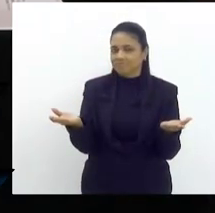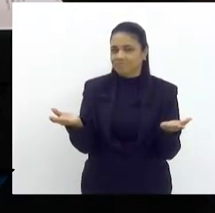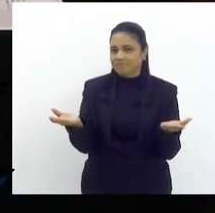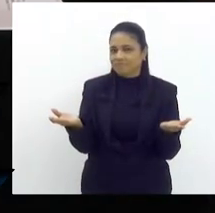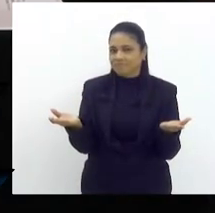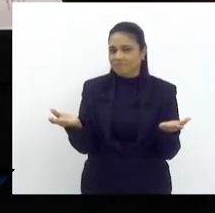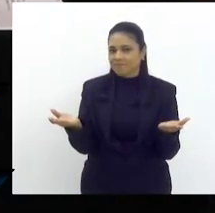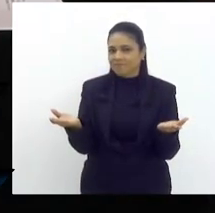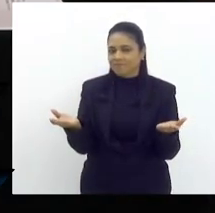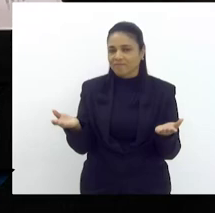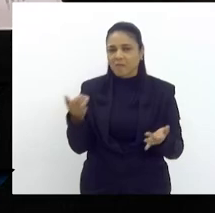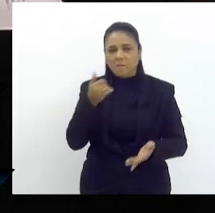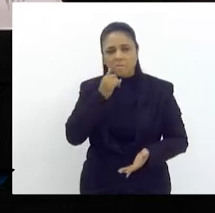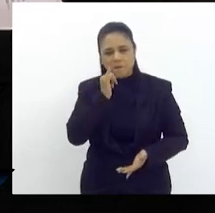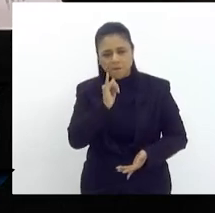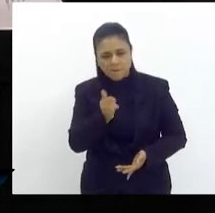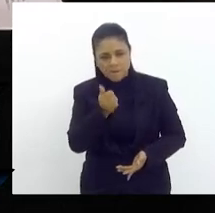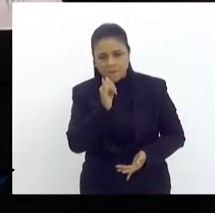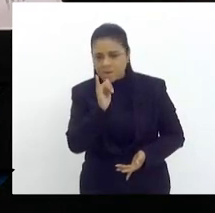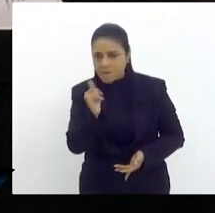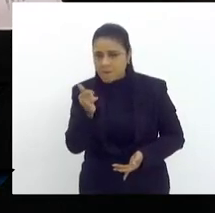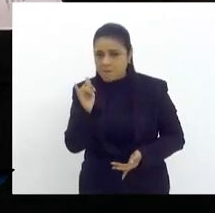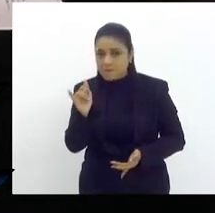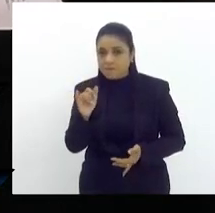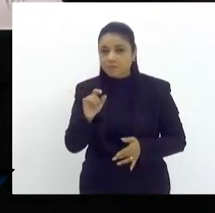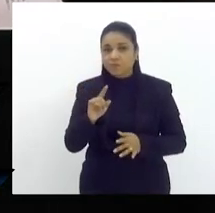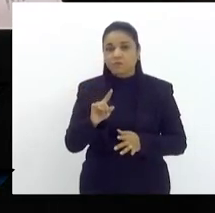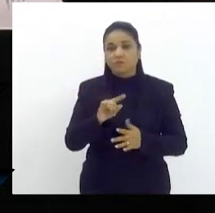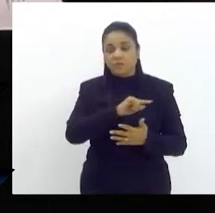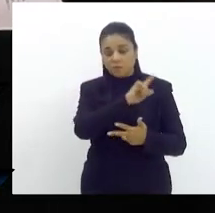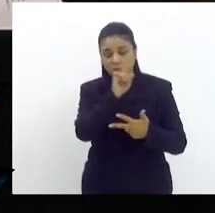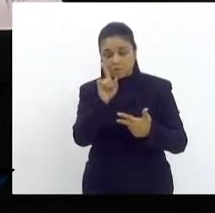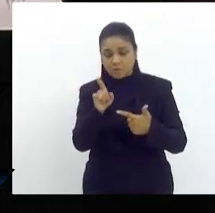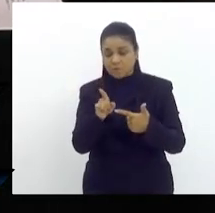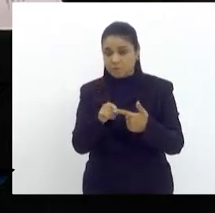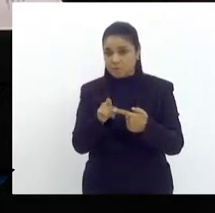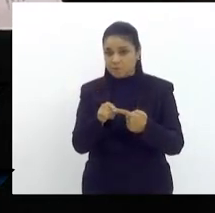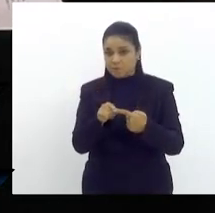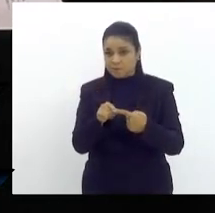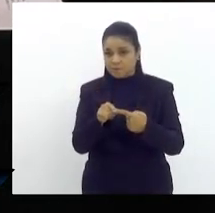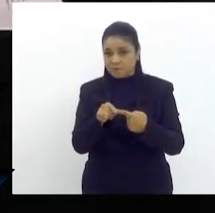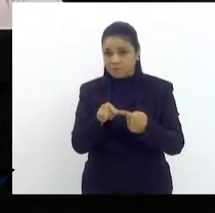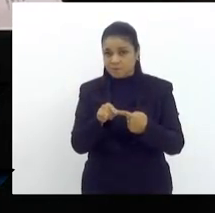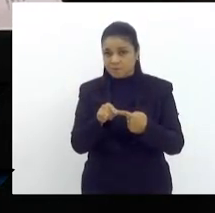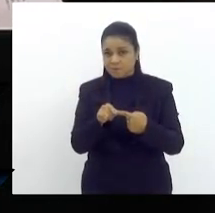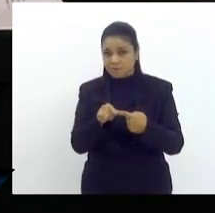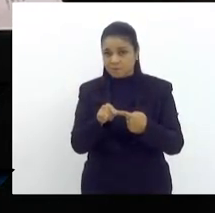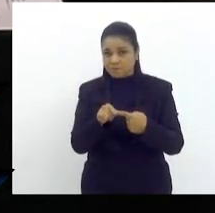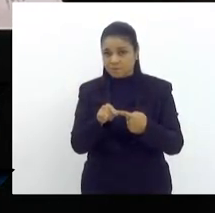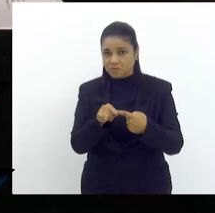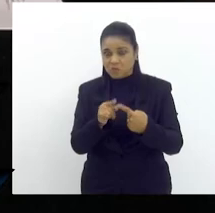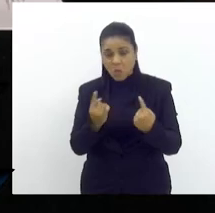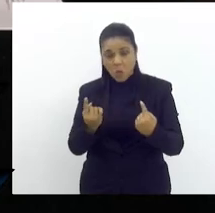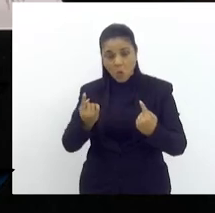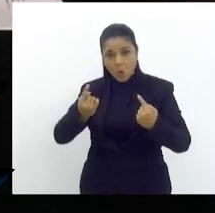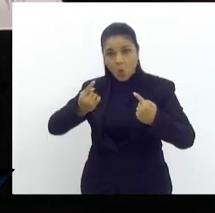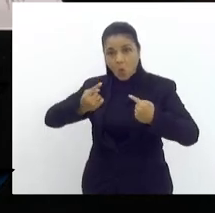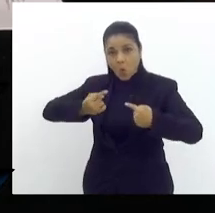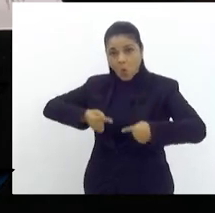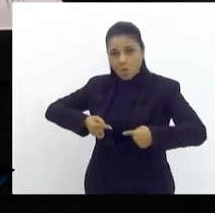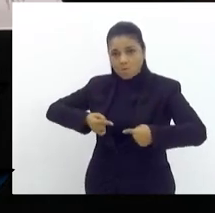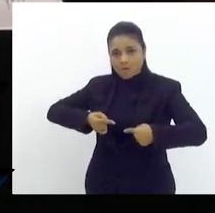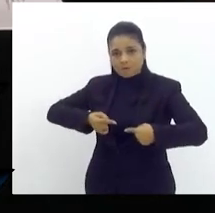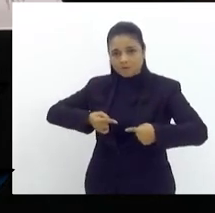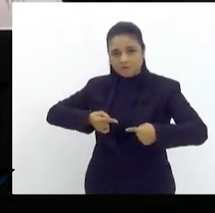o magistrado e quanto ao primeiro ponto não compete ao judiciário